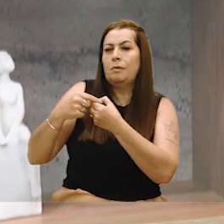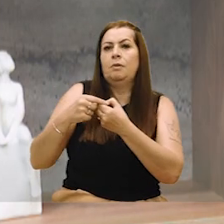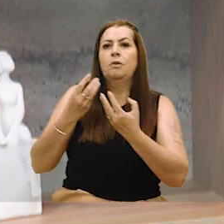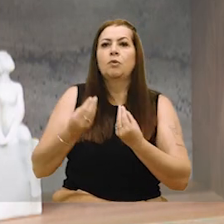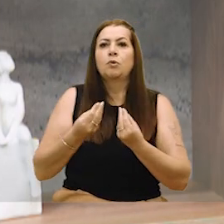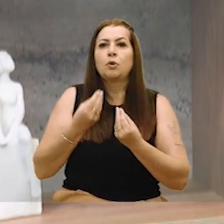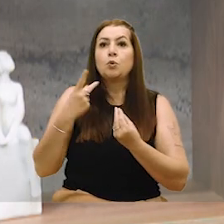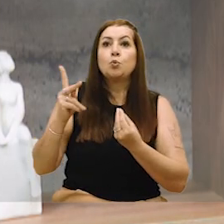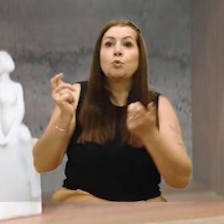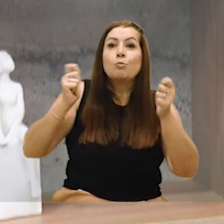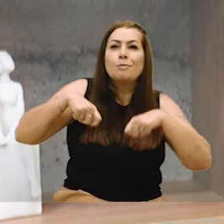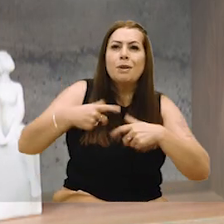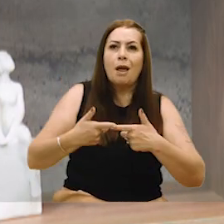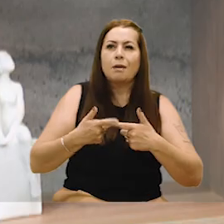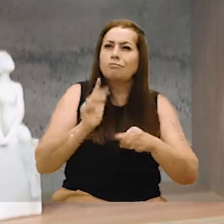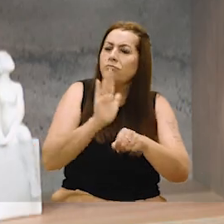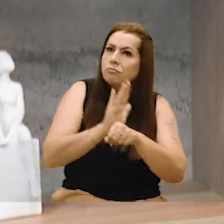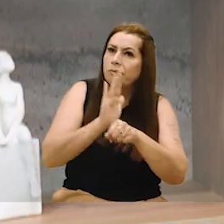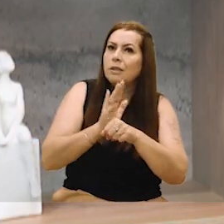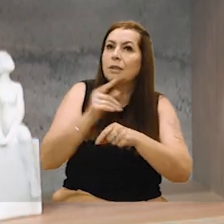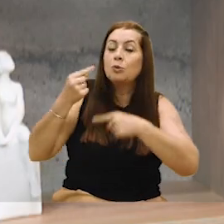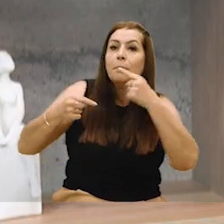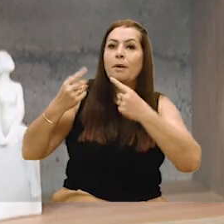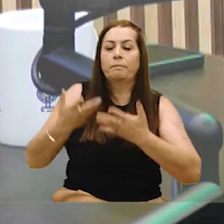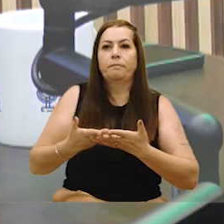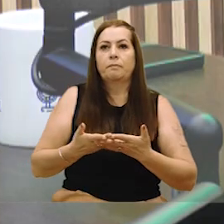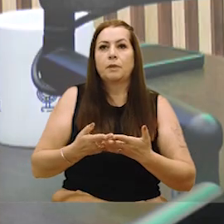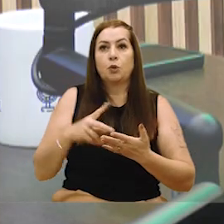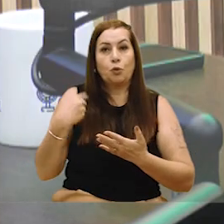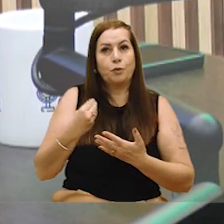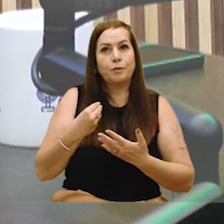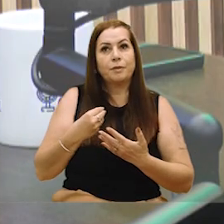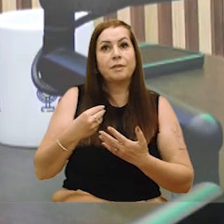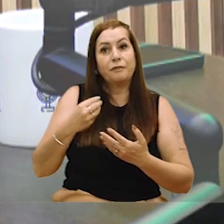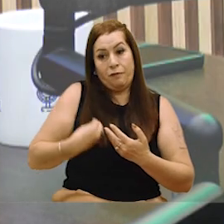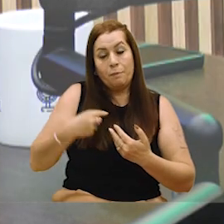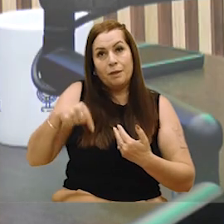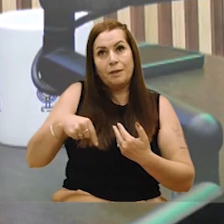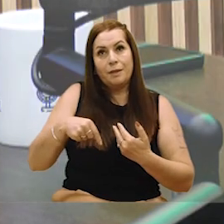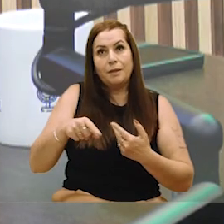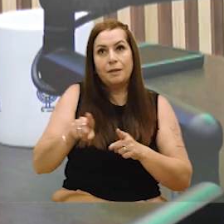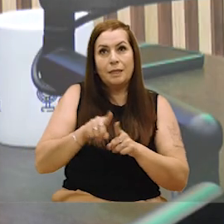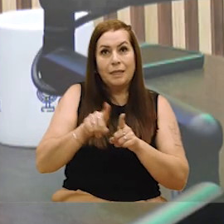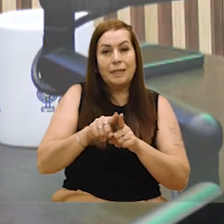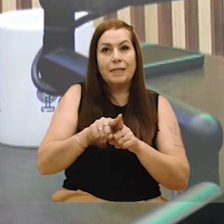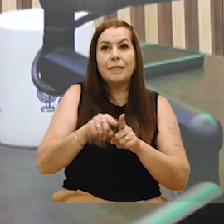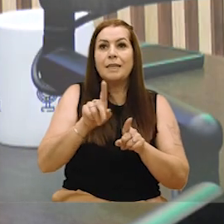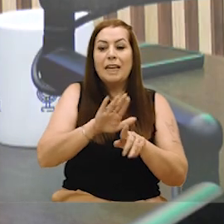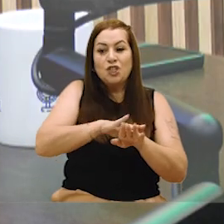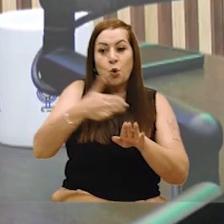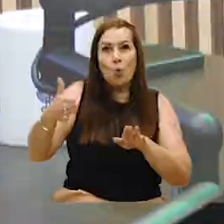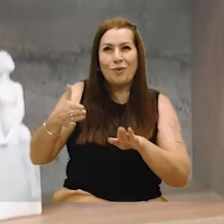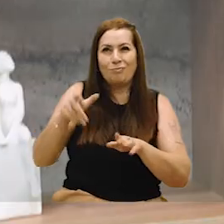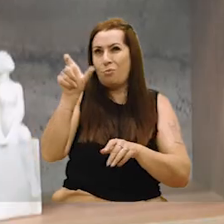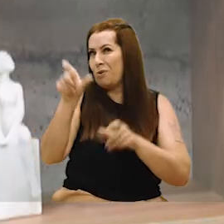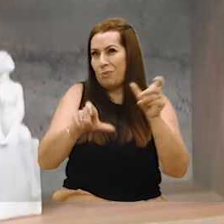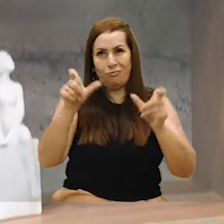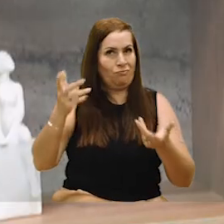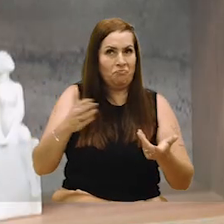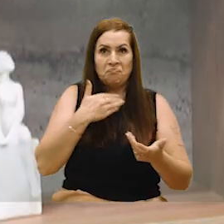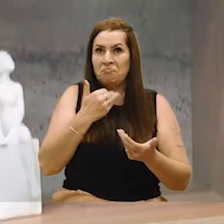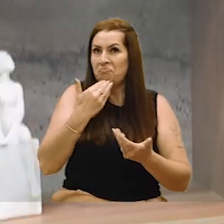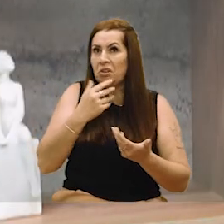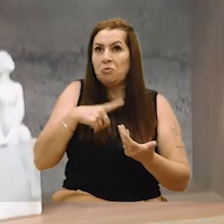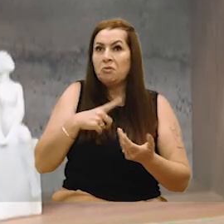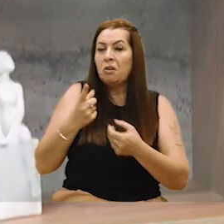cidade e as suas possibilidades de contribuir com esse debate? Bom, nós vivemos numa cidade que ela é excludente. A Caxias do Sul, ela exclui as pessoas. Né?